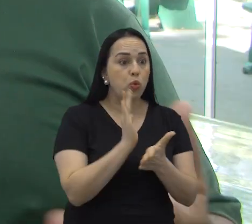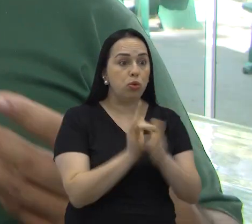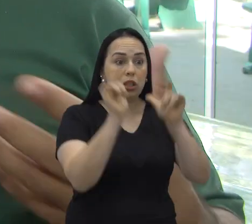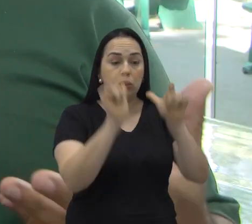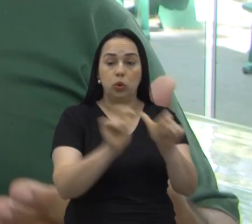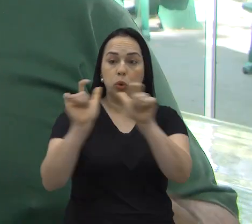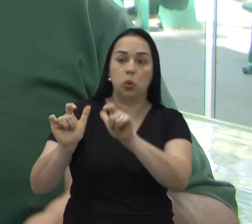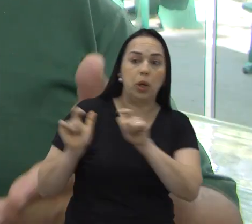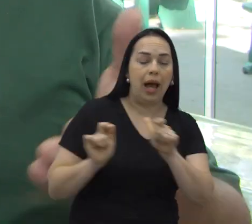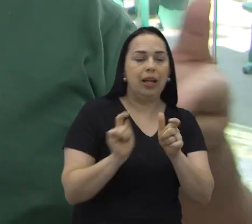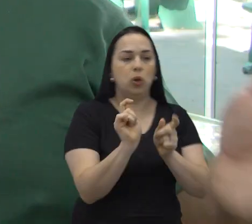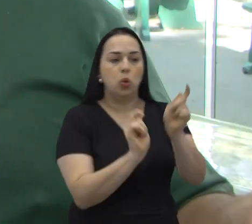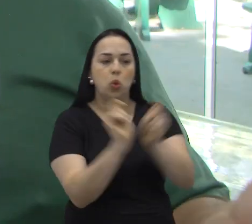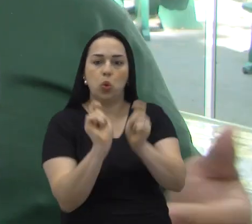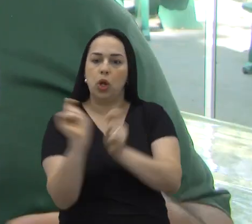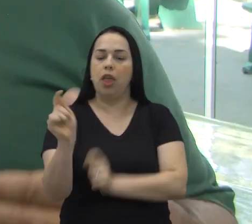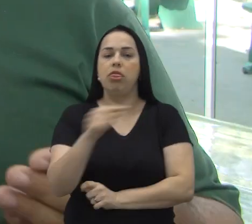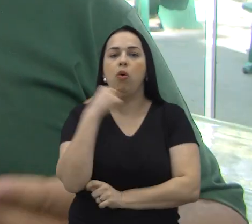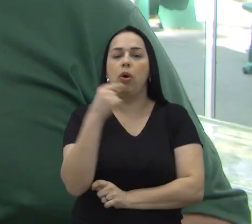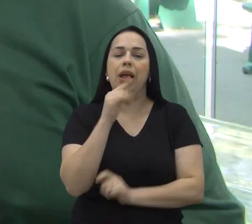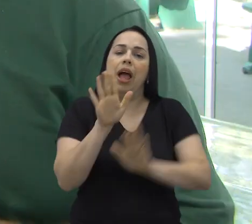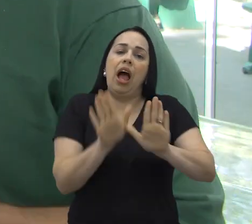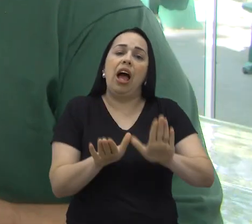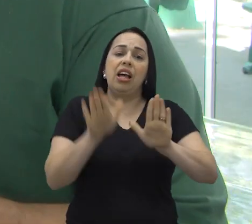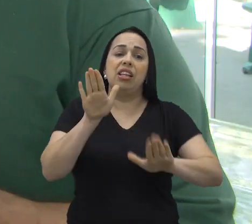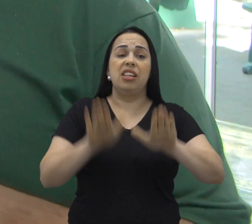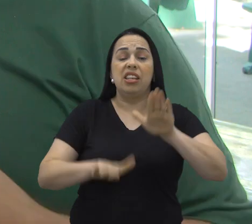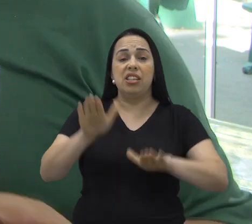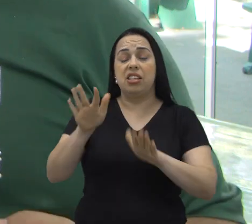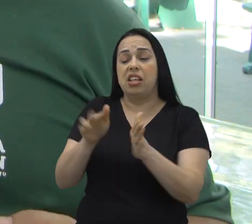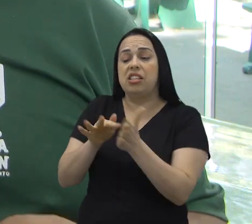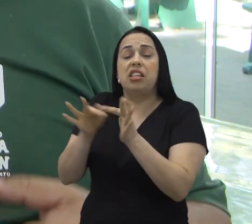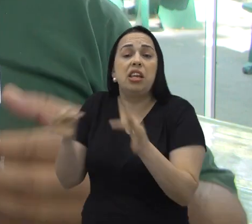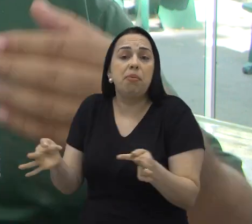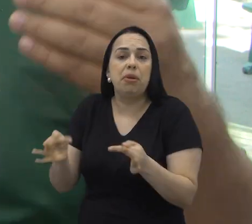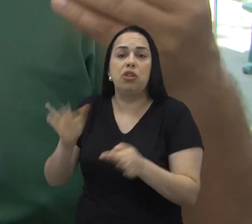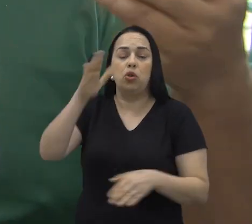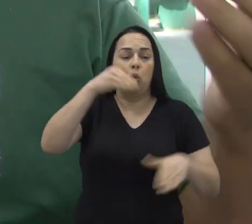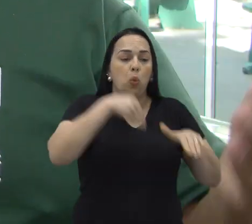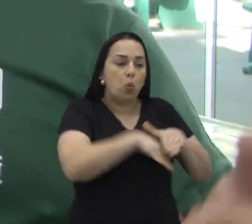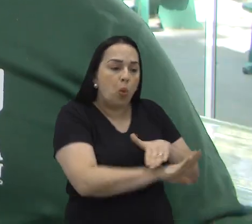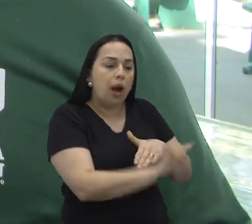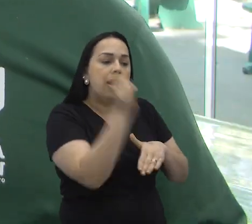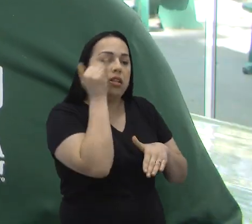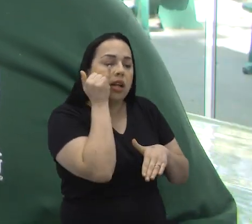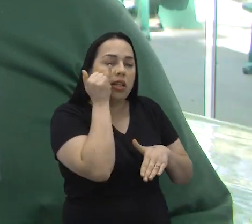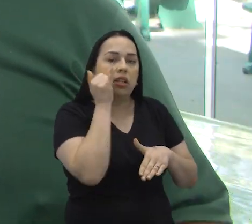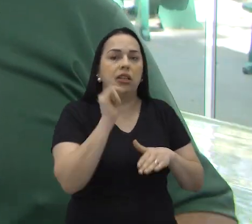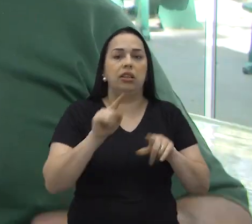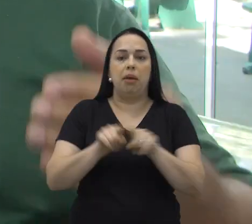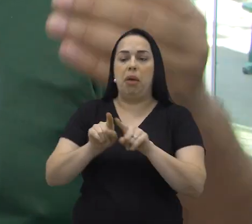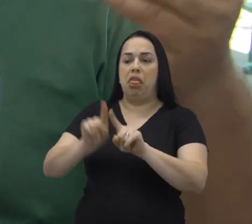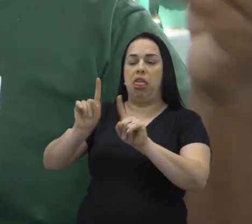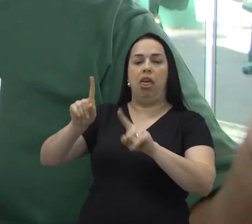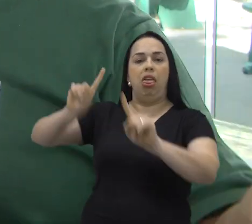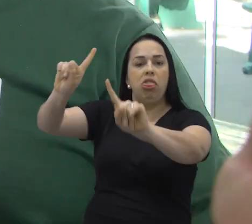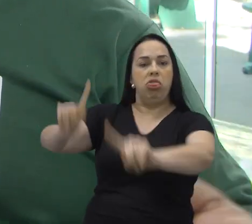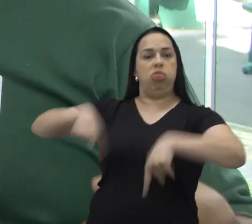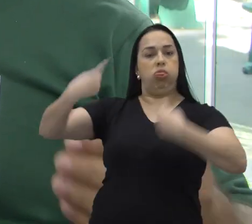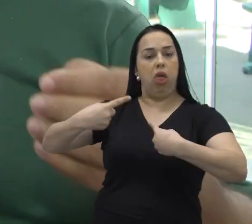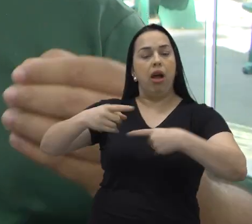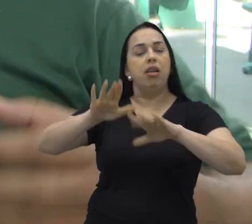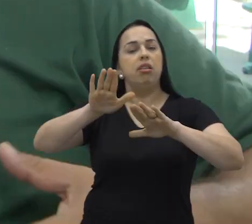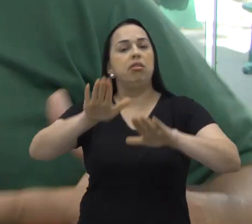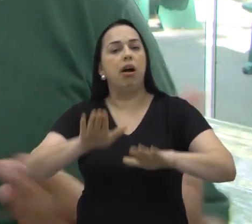lugares que não conseguem ter esse controle que parece tão simples, de simplesmente guardar o celular, de você pedir, sentir-se afrontado, o aluno